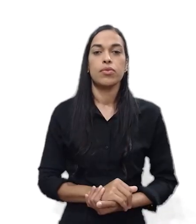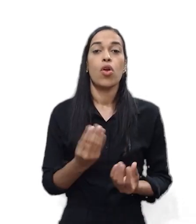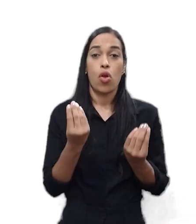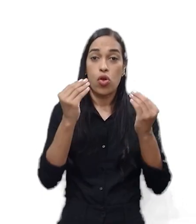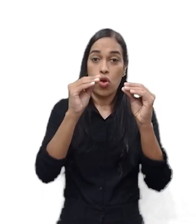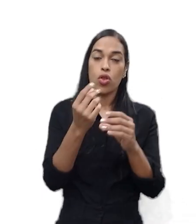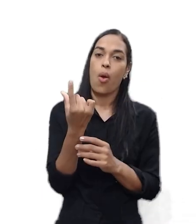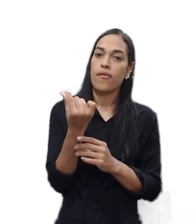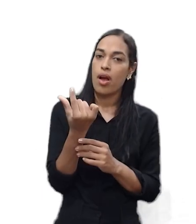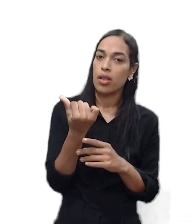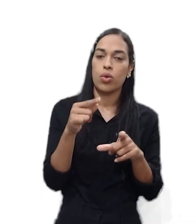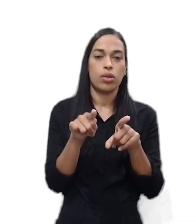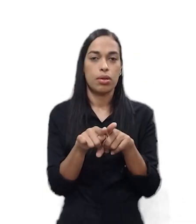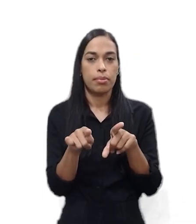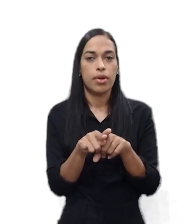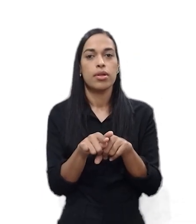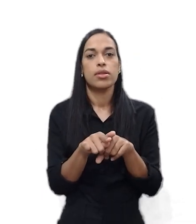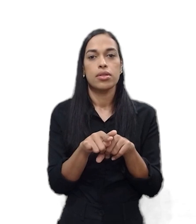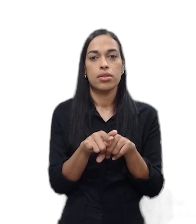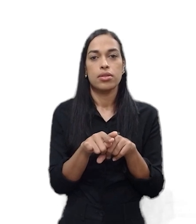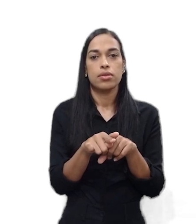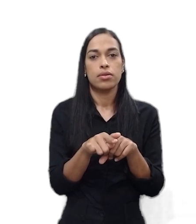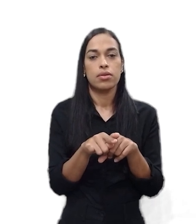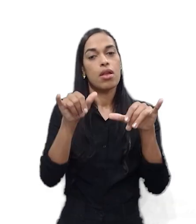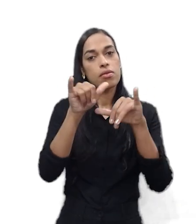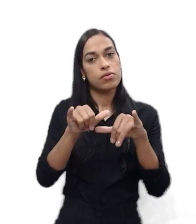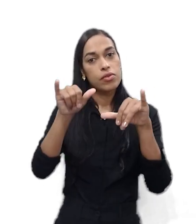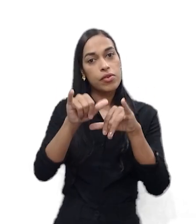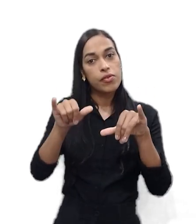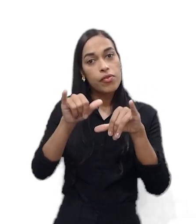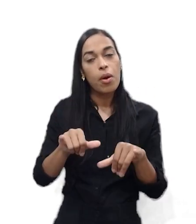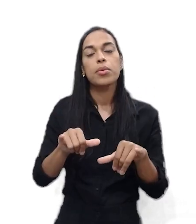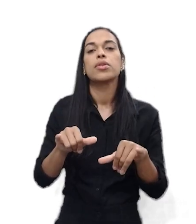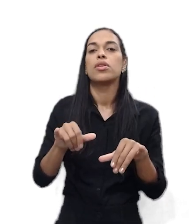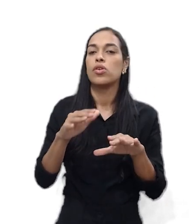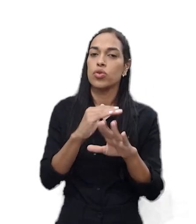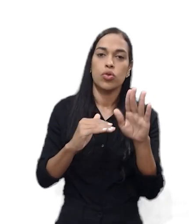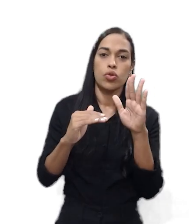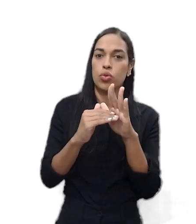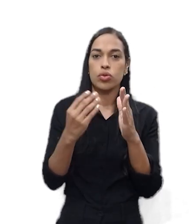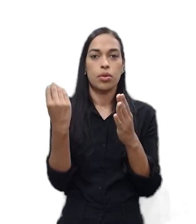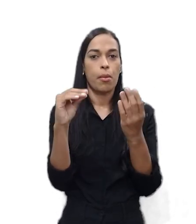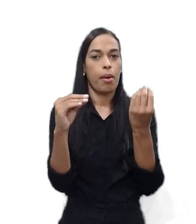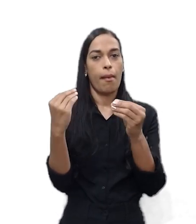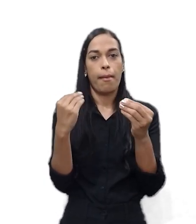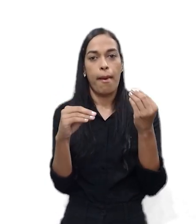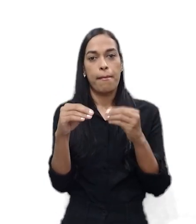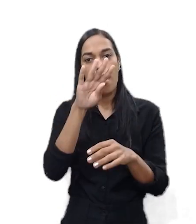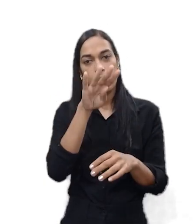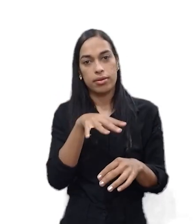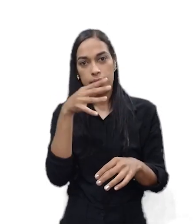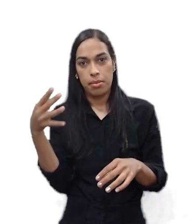Coloca o valor, values, e digite os dados, né, os registros que serão inseridos na